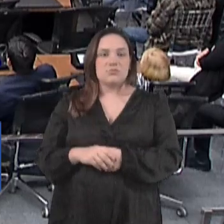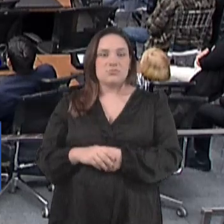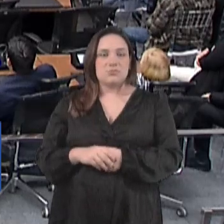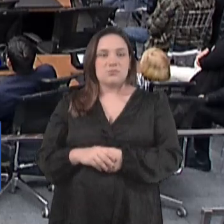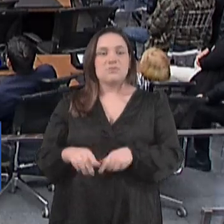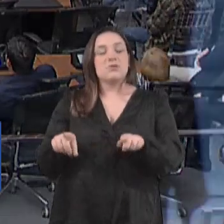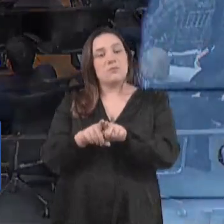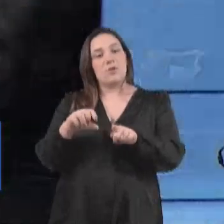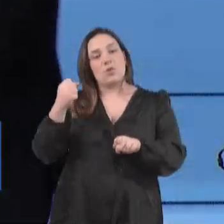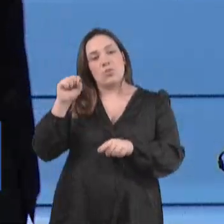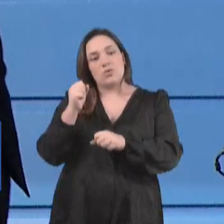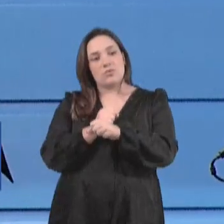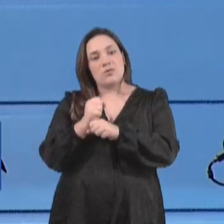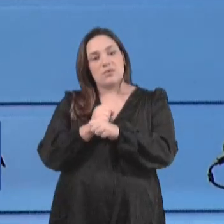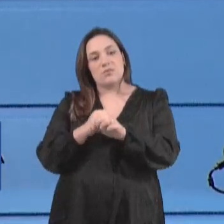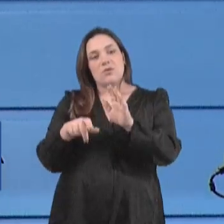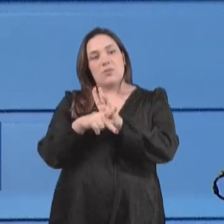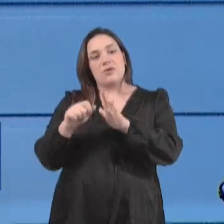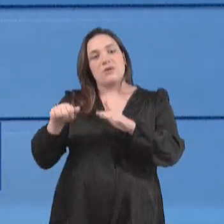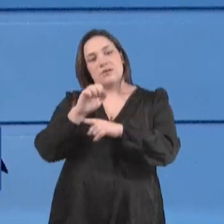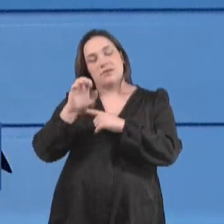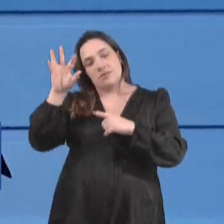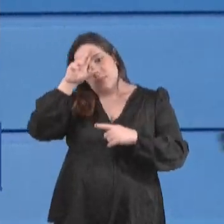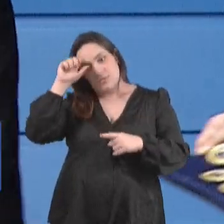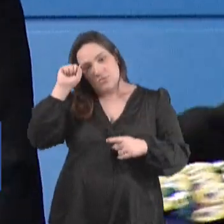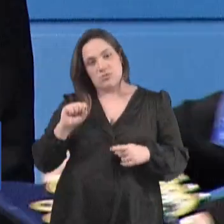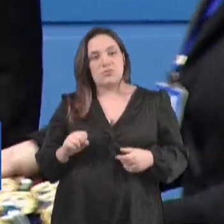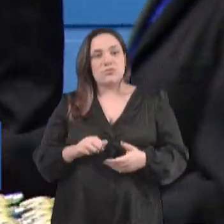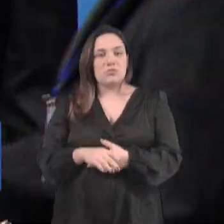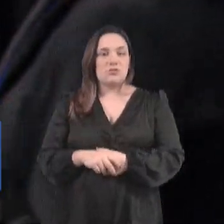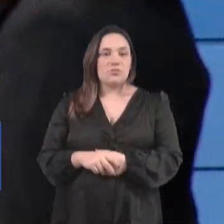por 8 anos do estado de Mato Grosso do Sul.